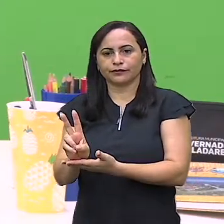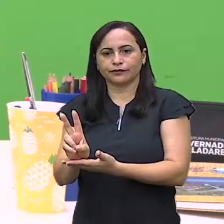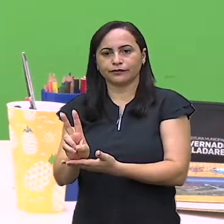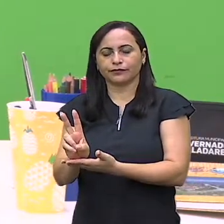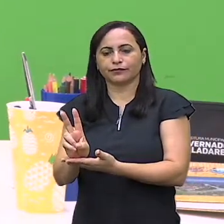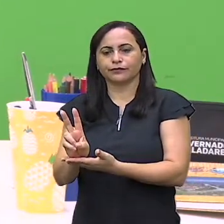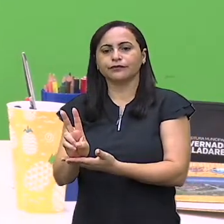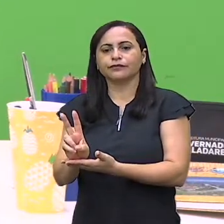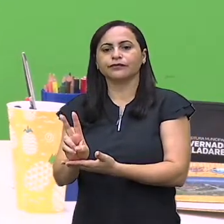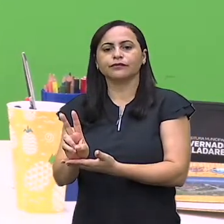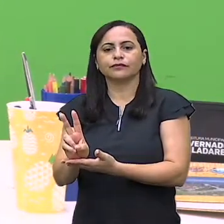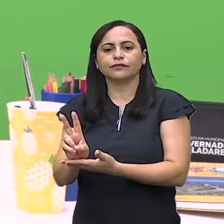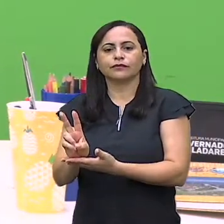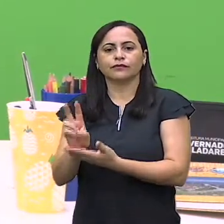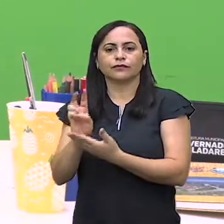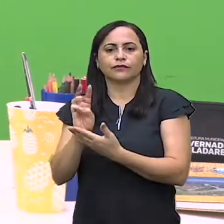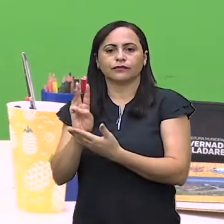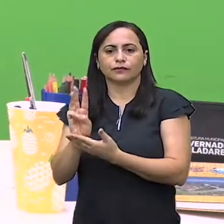dois,